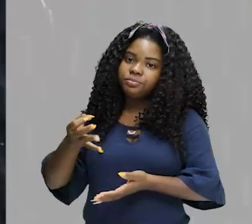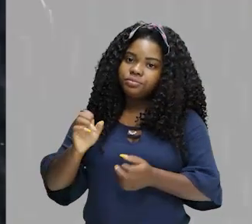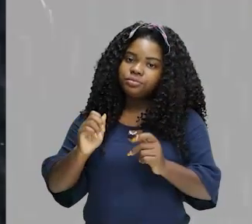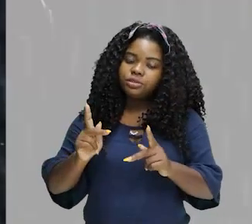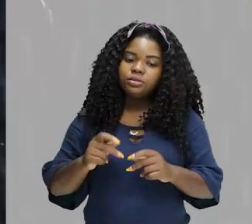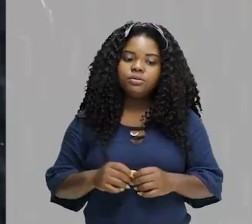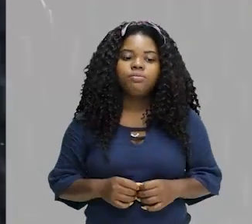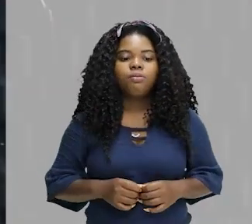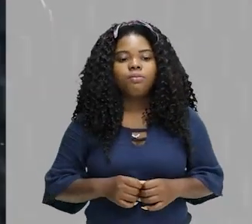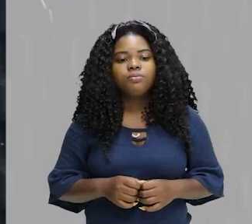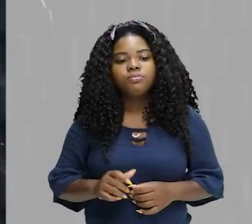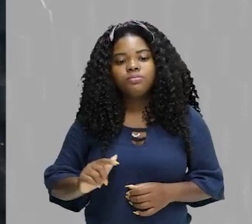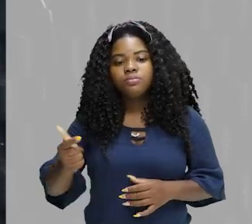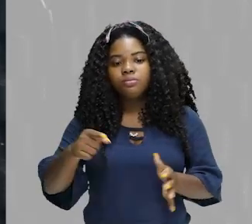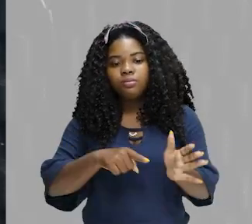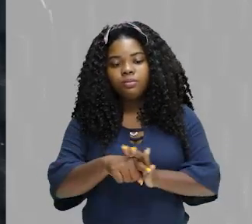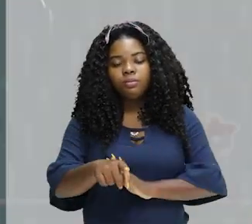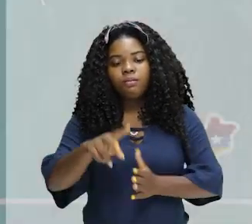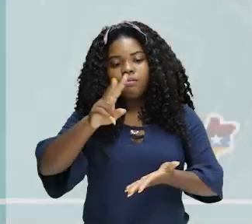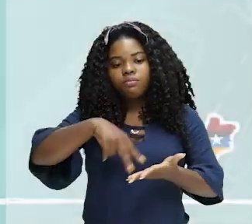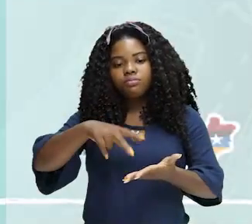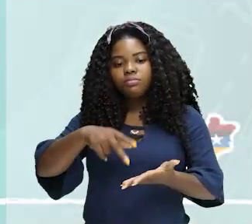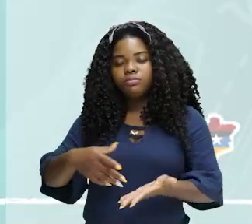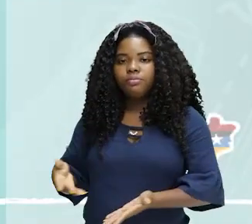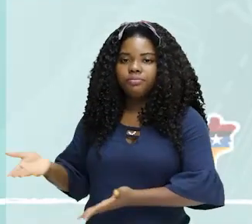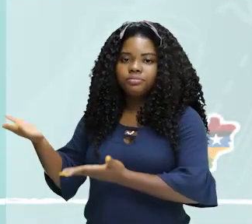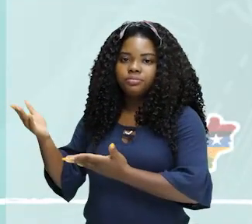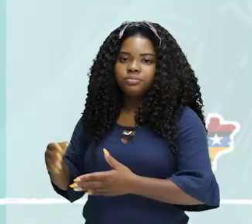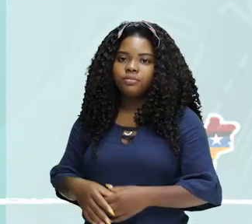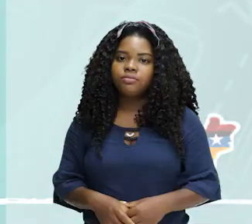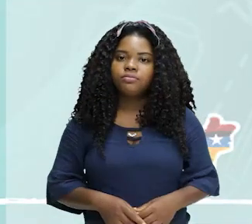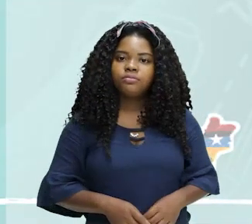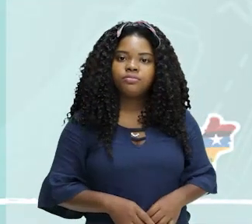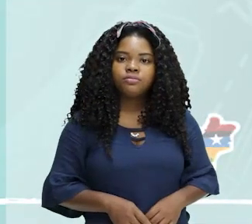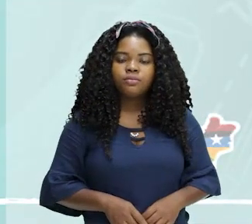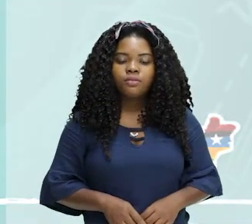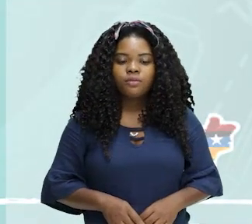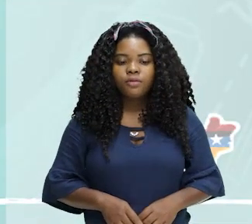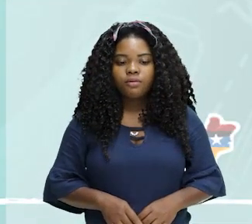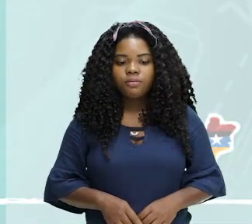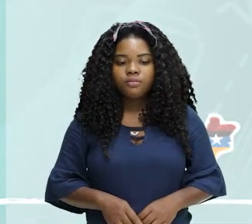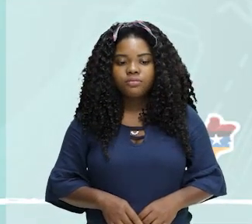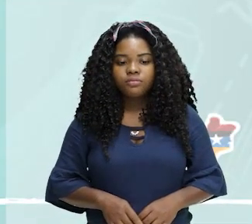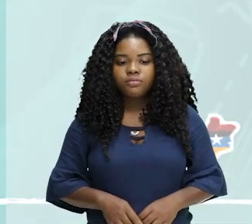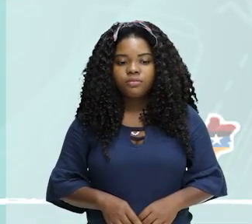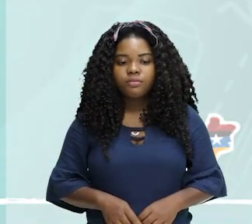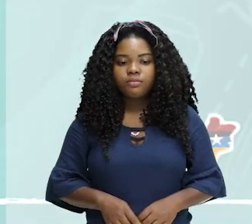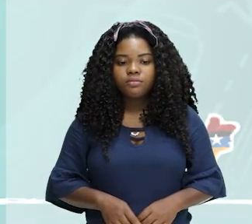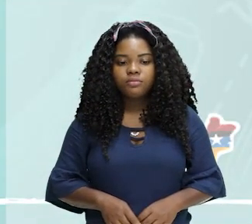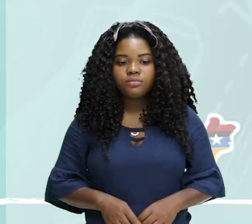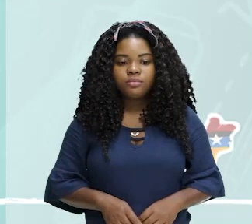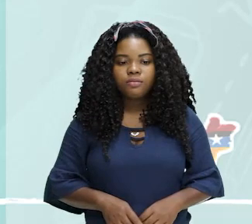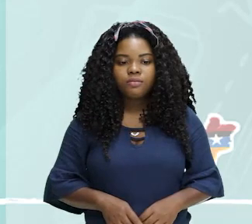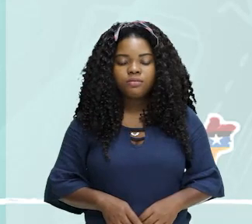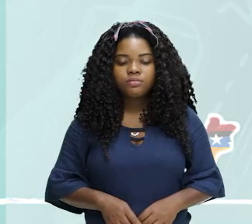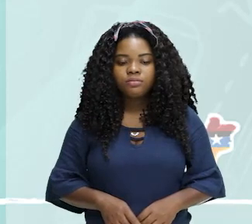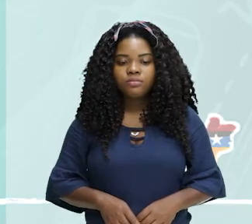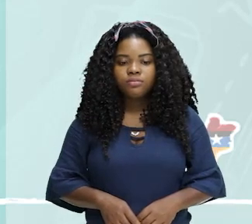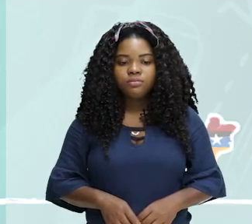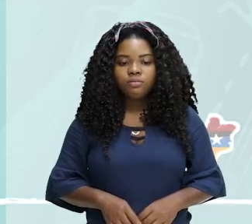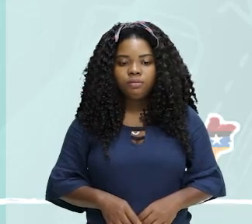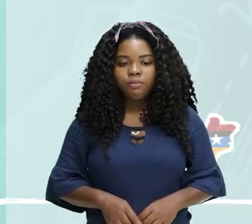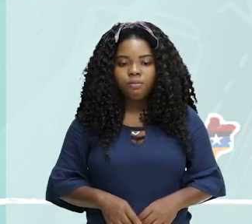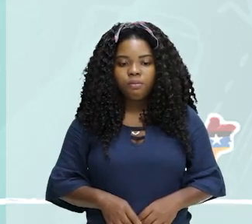E. Vamos para a próxima. O feijão, o arroz e a mandioca fazem parte da dieta básica